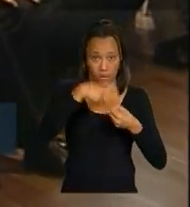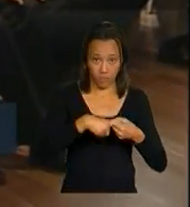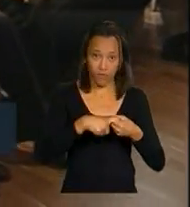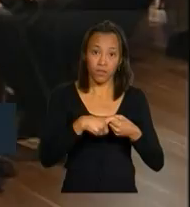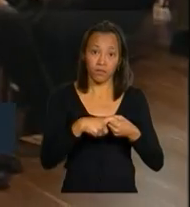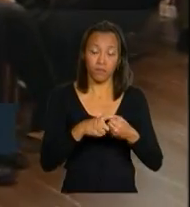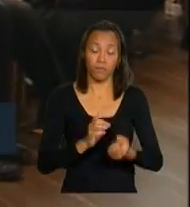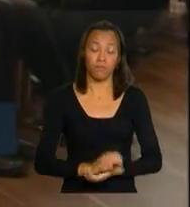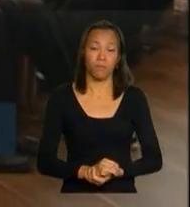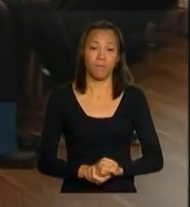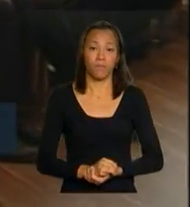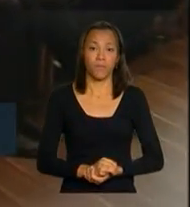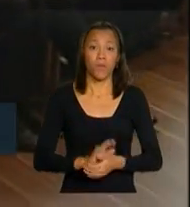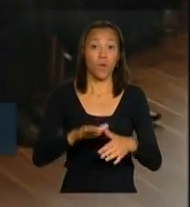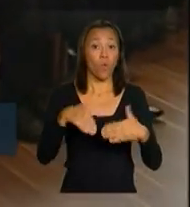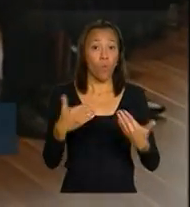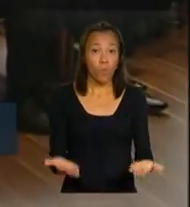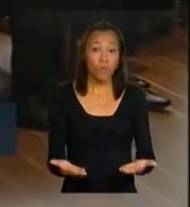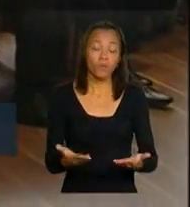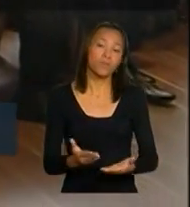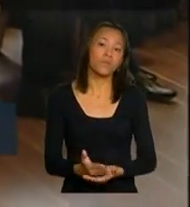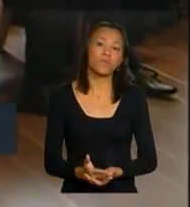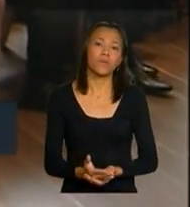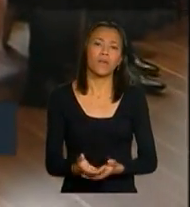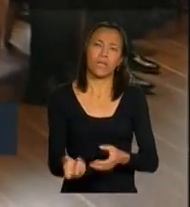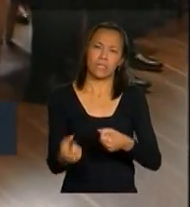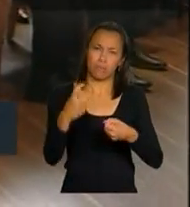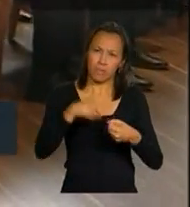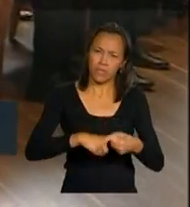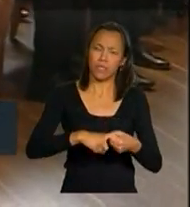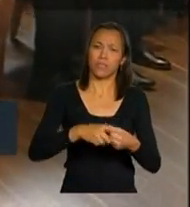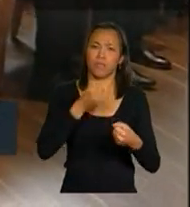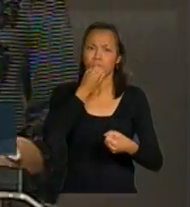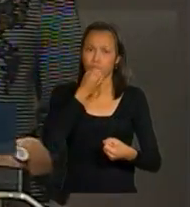se faz quando as parcerias são generosas,